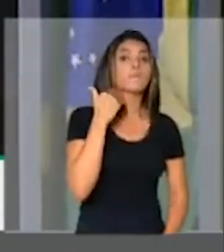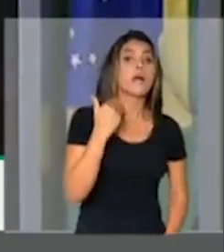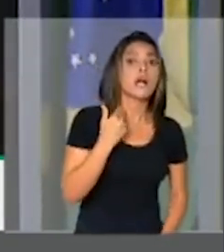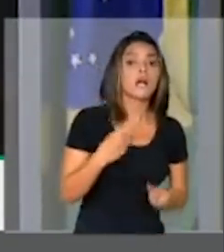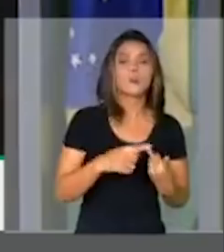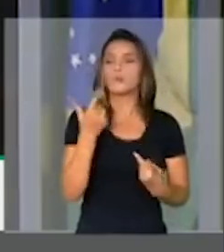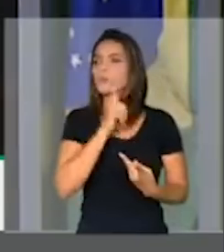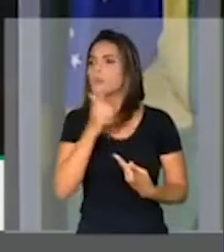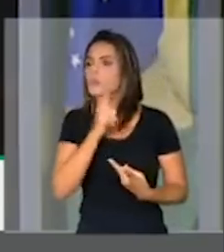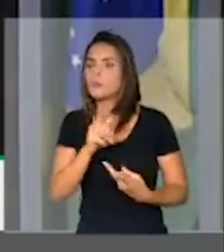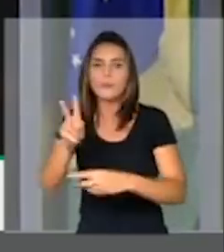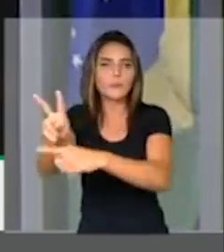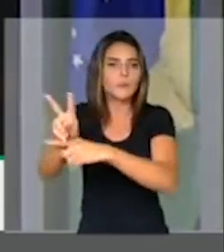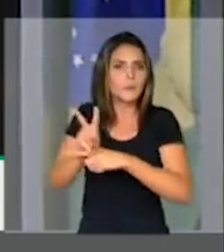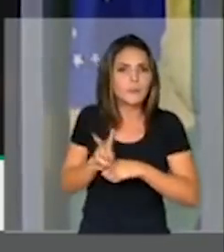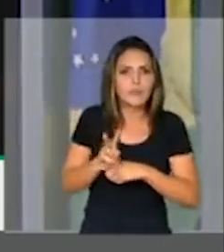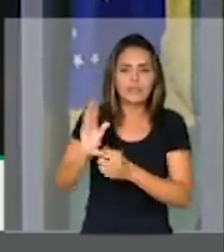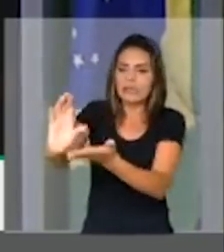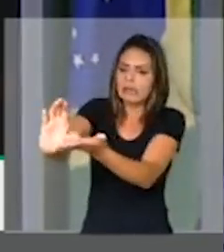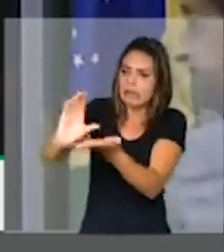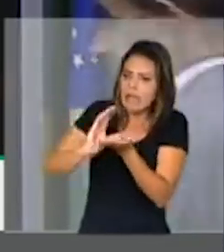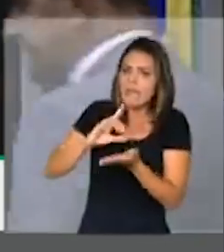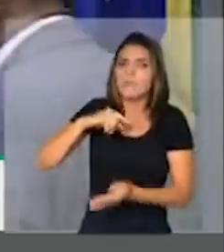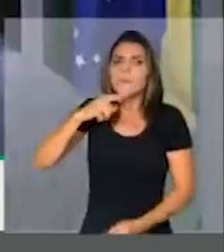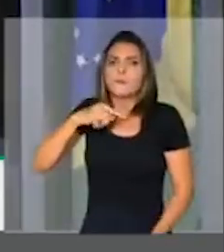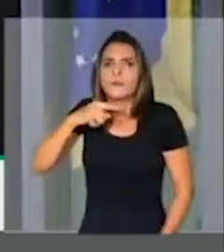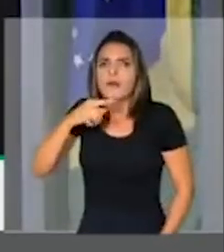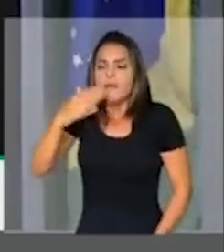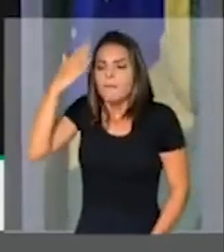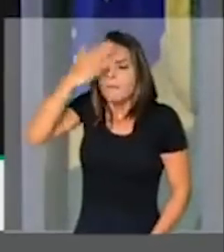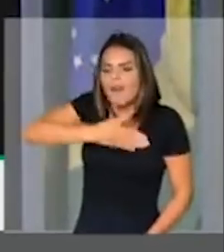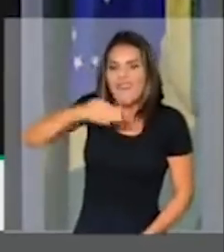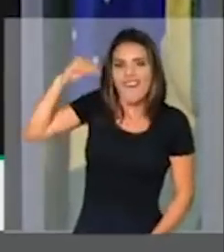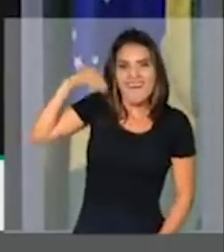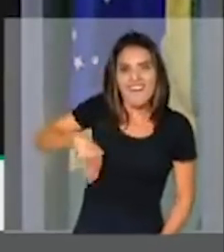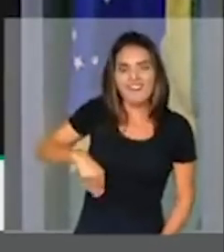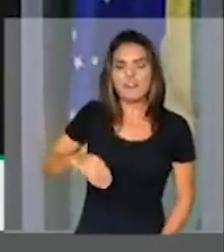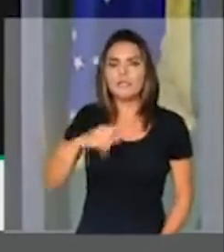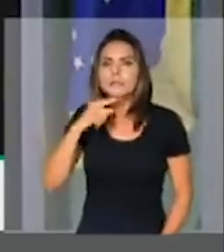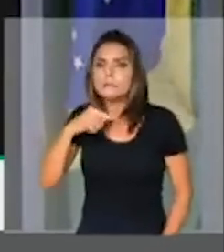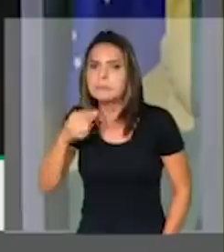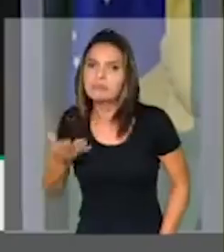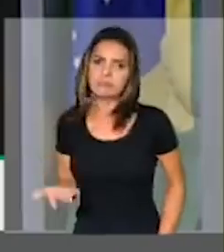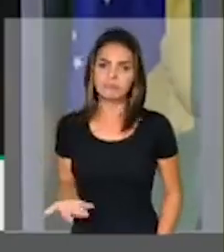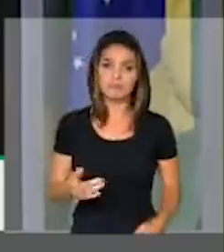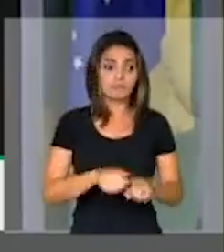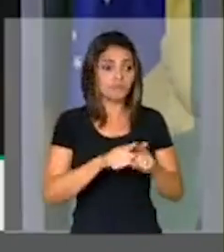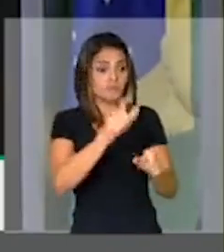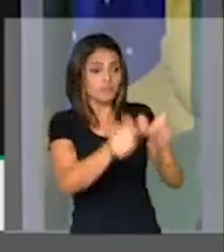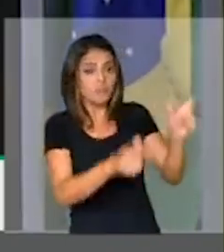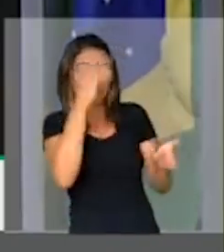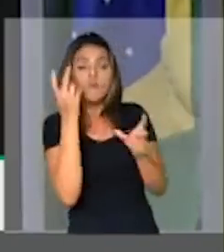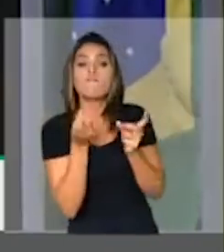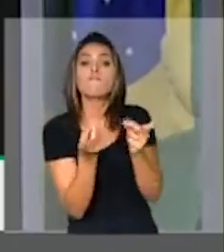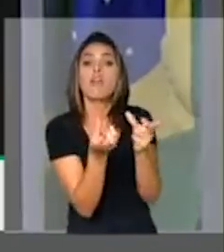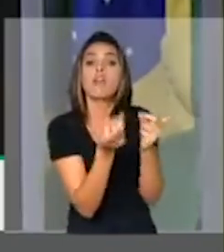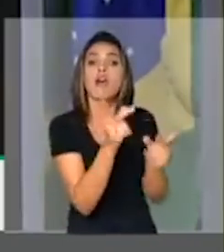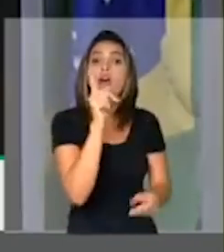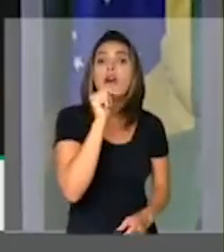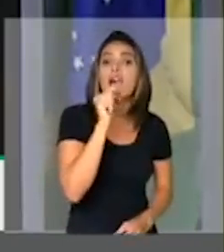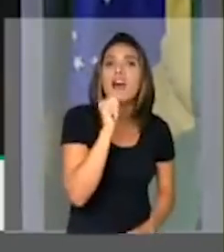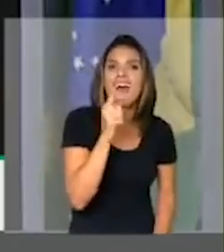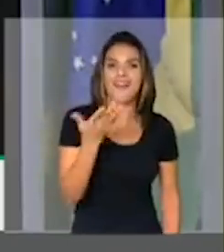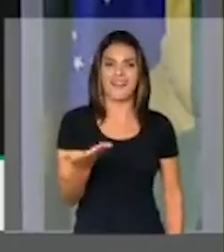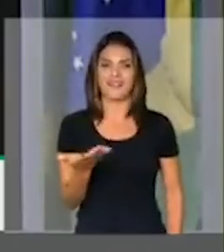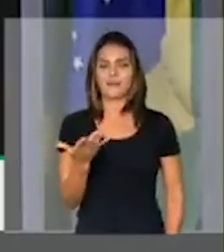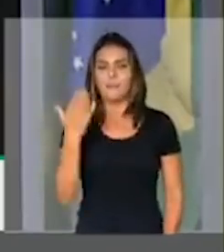o empréstimo e não consegue crédito porque não consegue comprovar que ela tem renda. É o cara que vende água no semáforo que também não